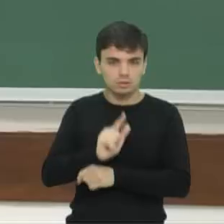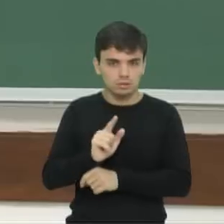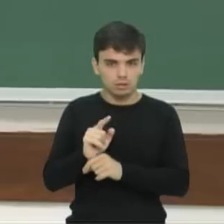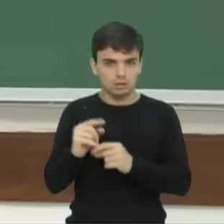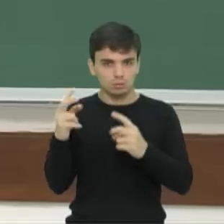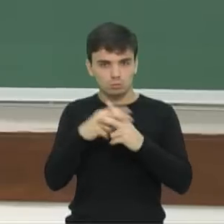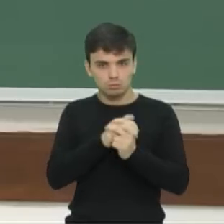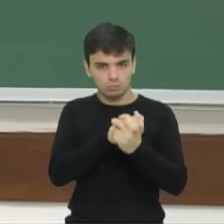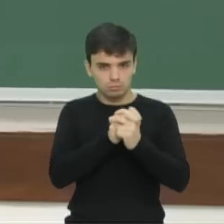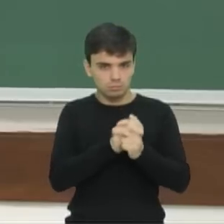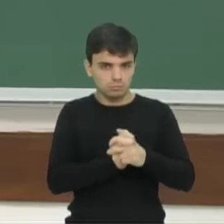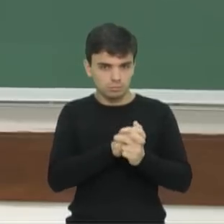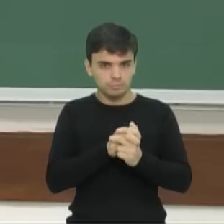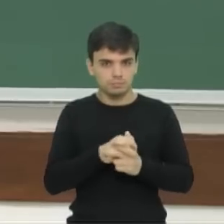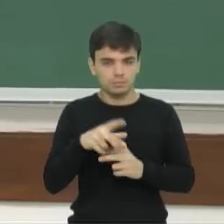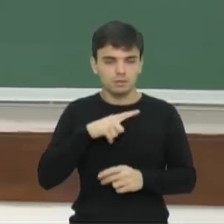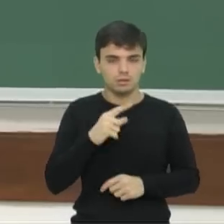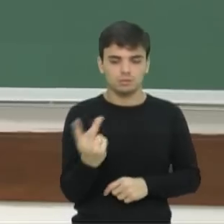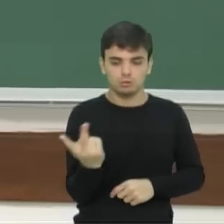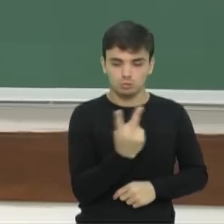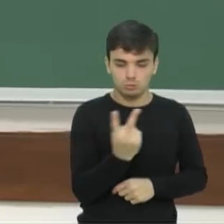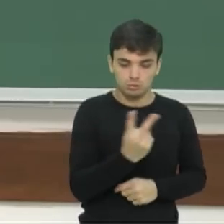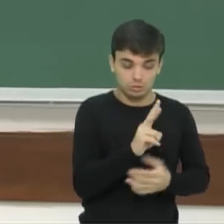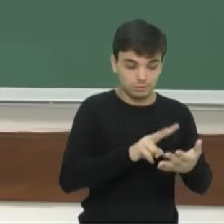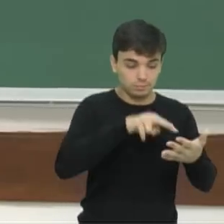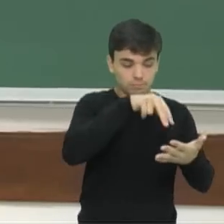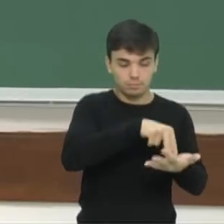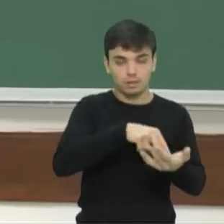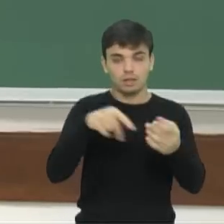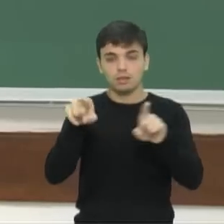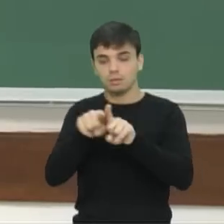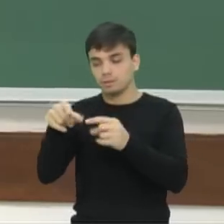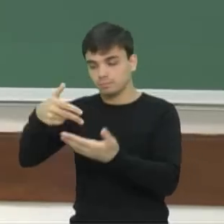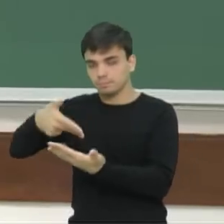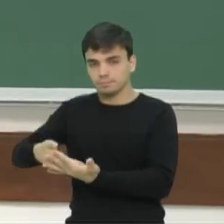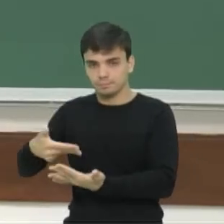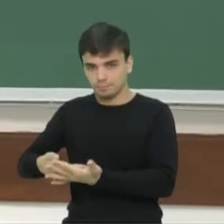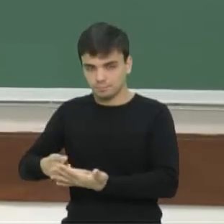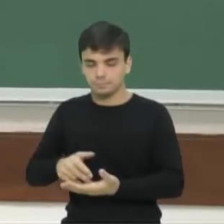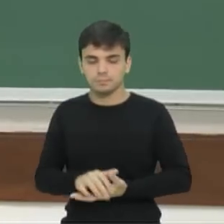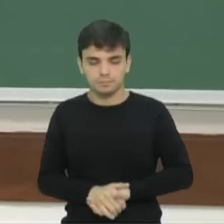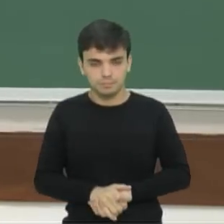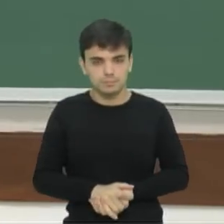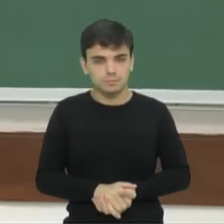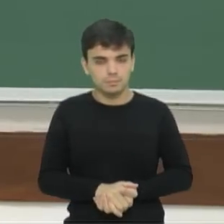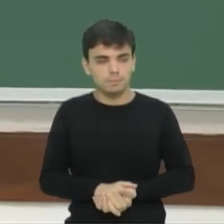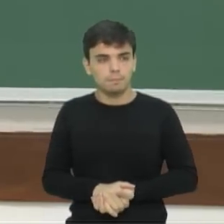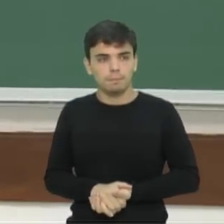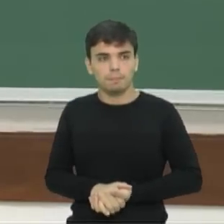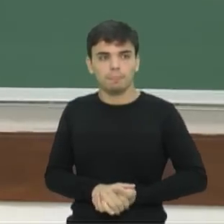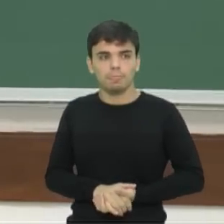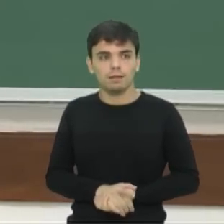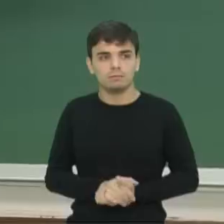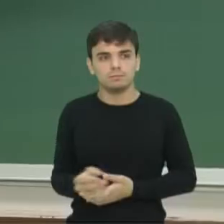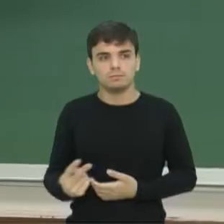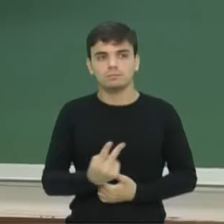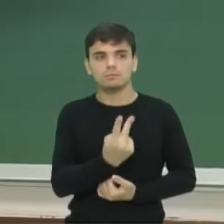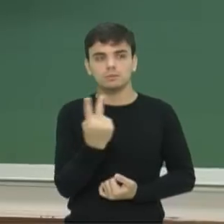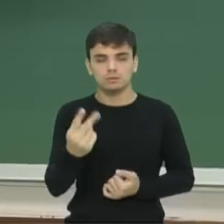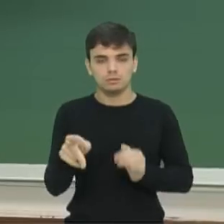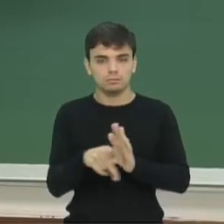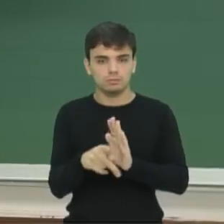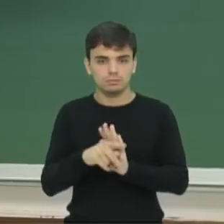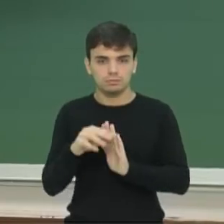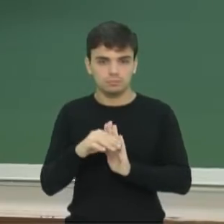2 competições, os 2 estilos, né? Tanto em pé, depois no chão. Então são 2 as fases da competição